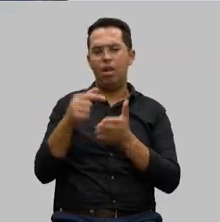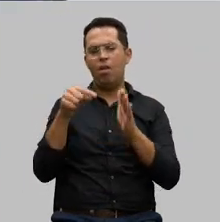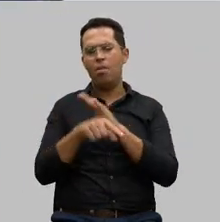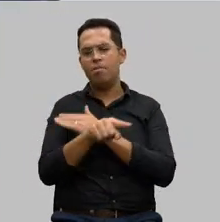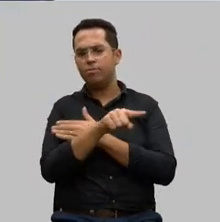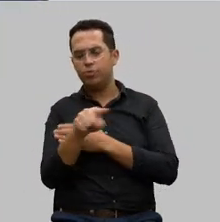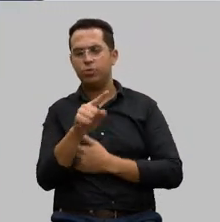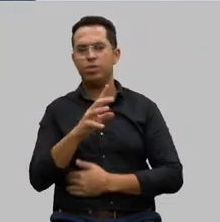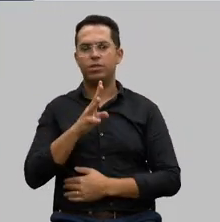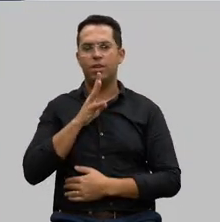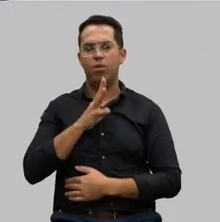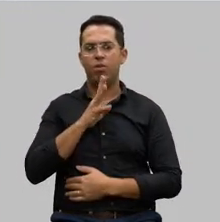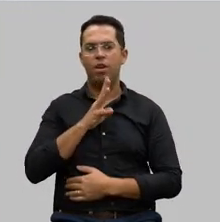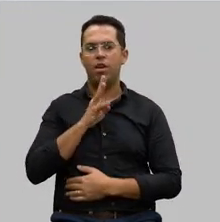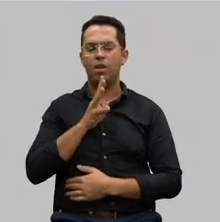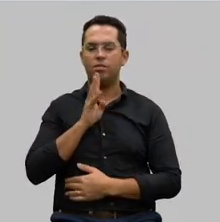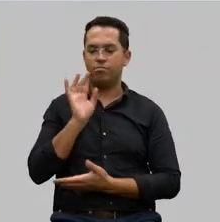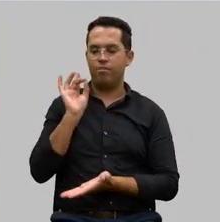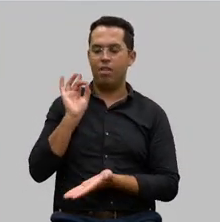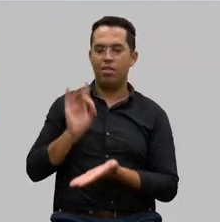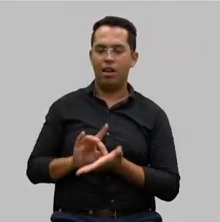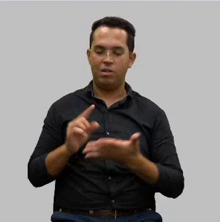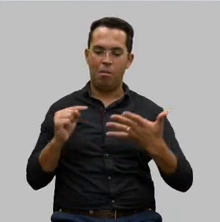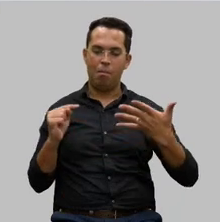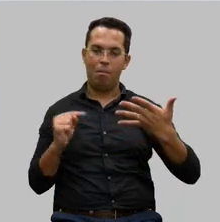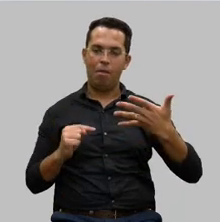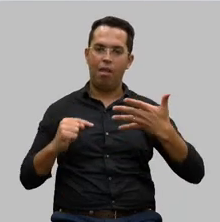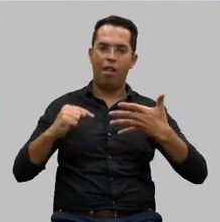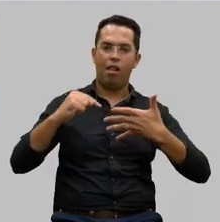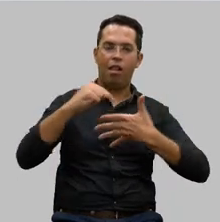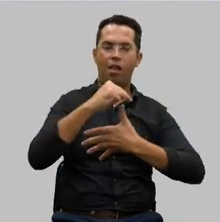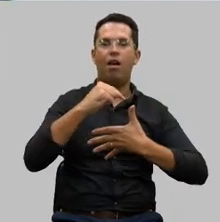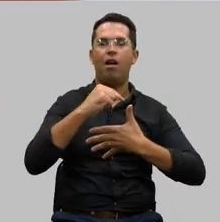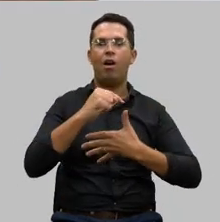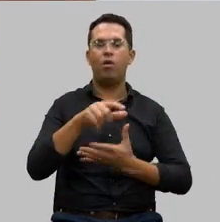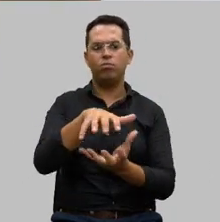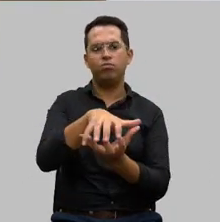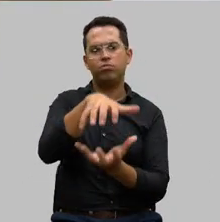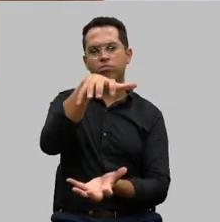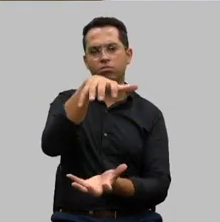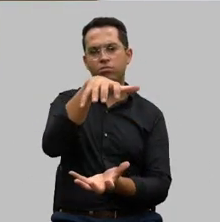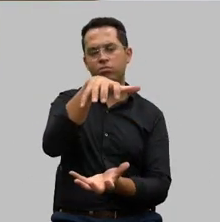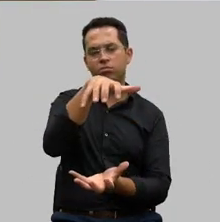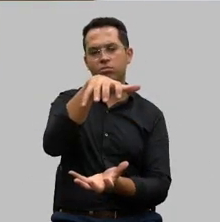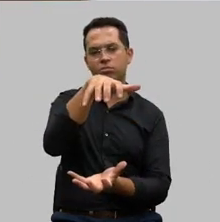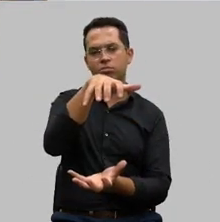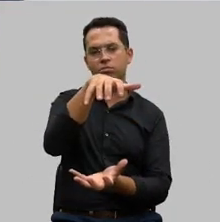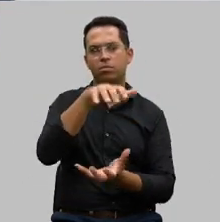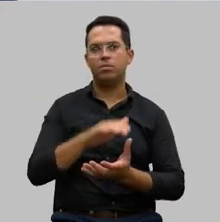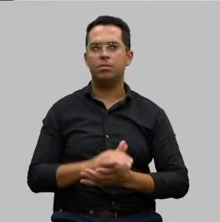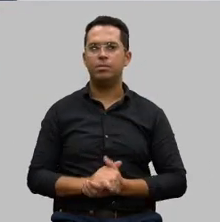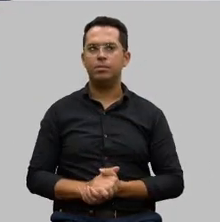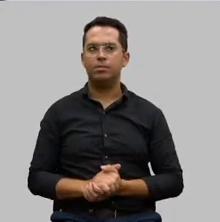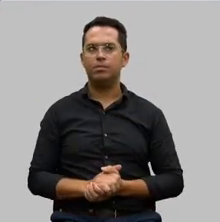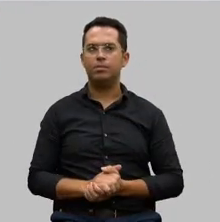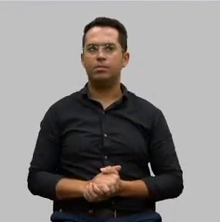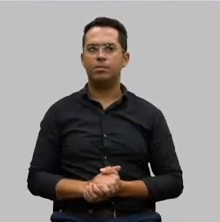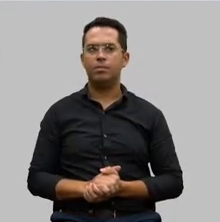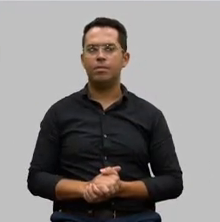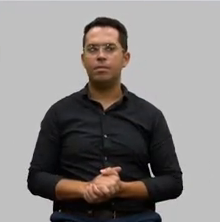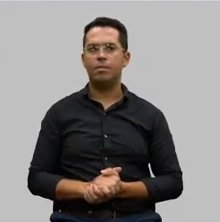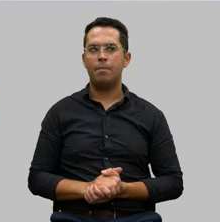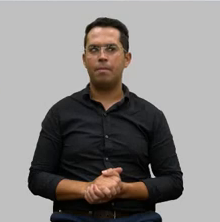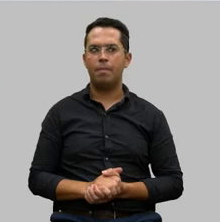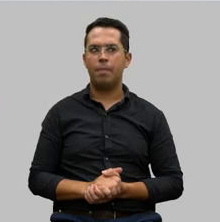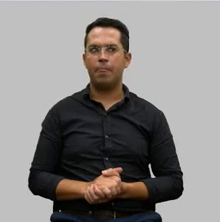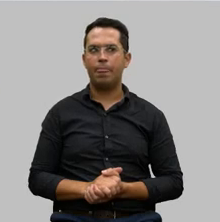realmente né as necessidades do Idoso Você já viu um idoso do do Sul um idoso lá do